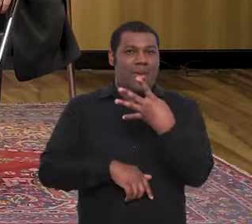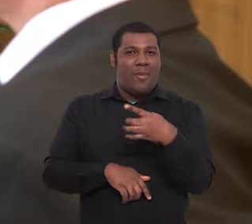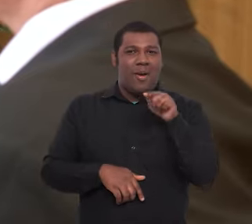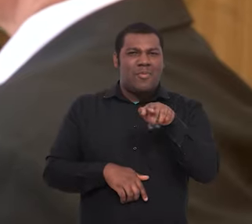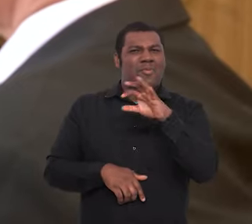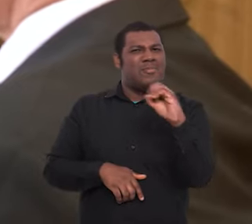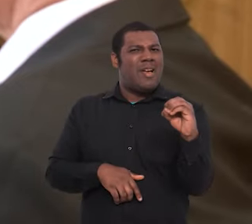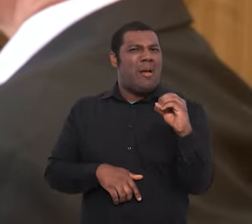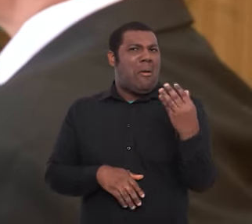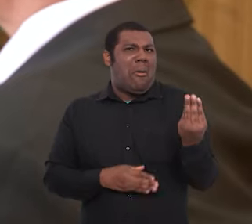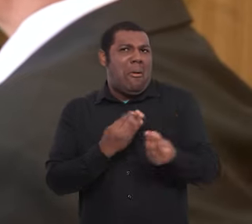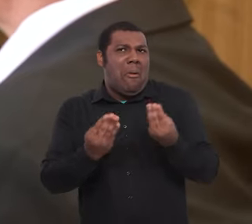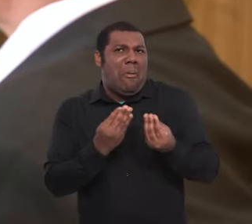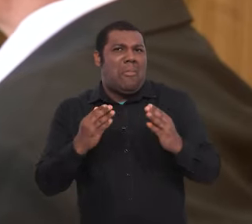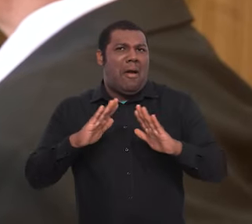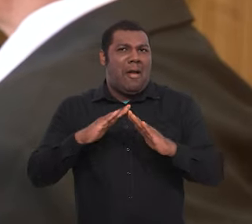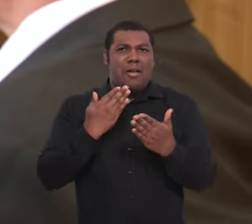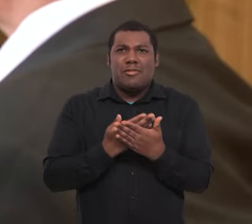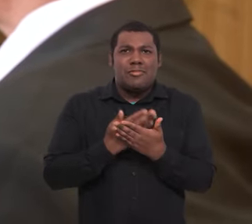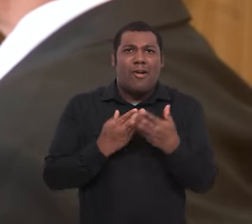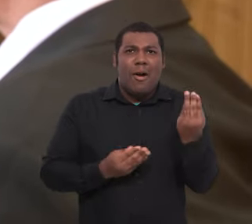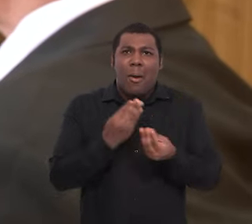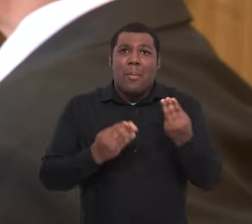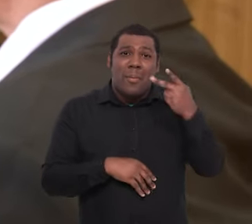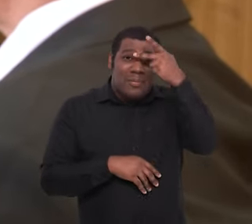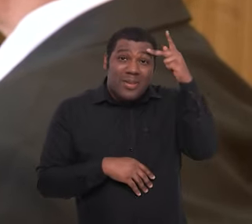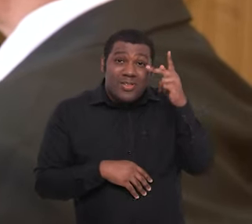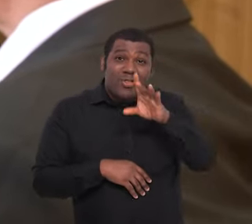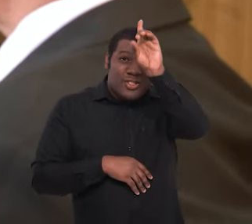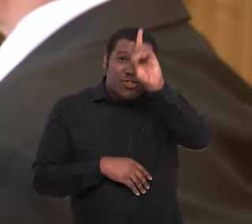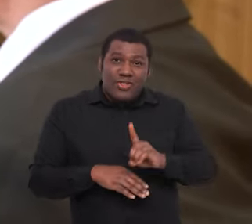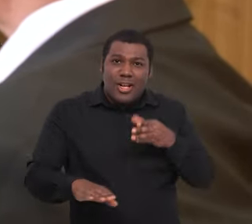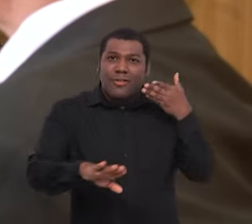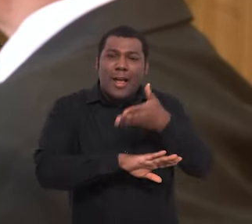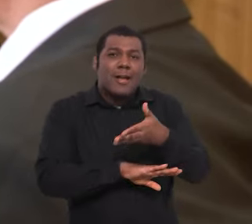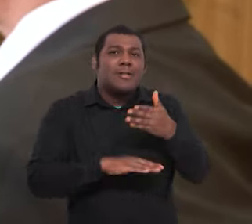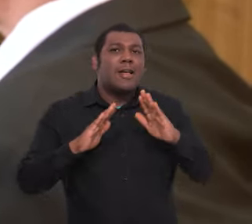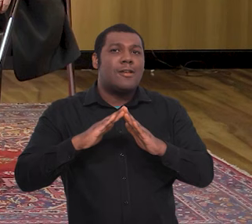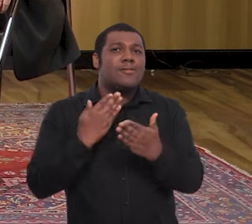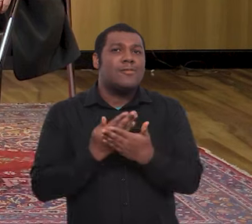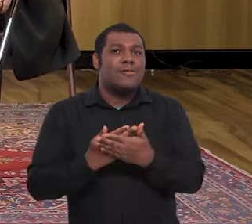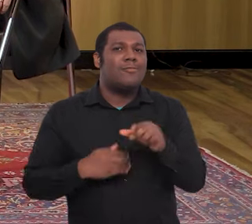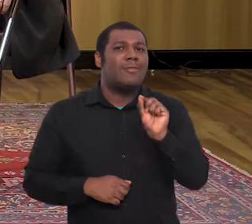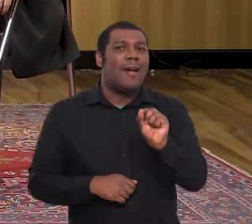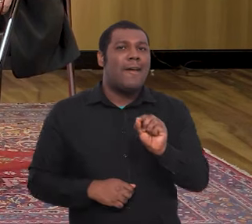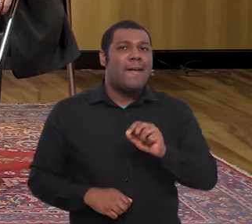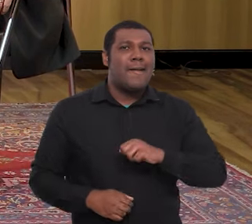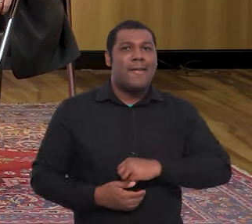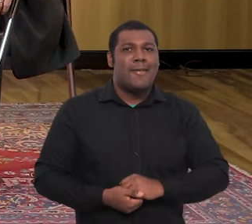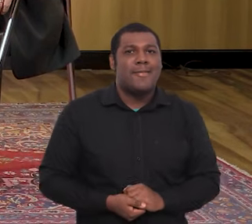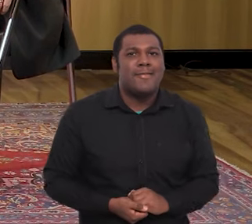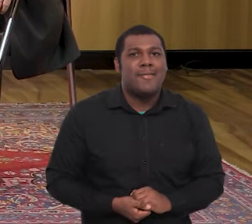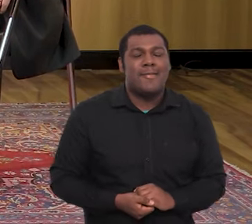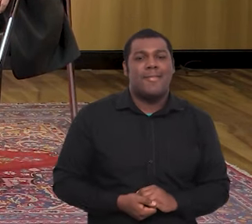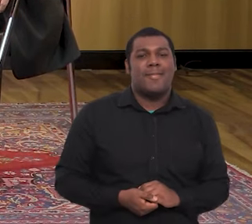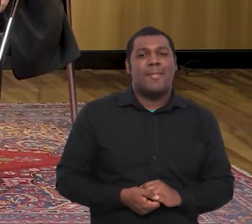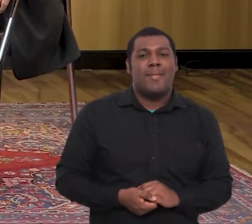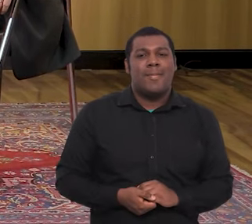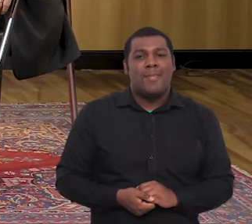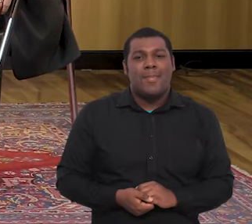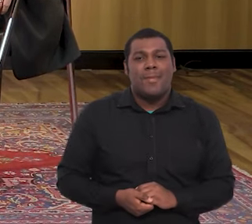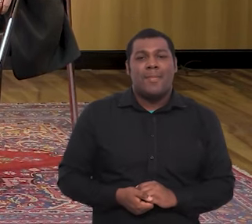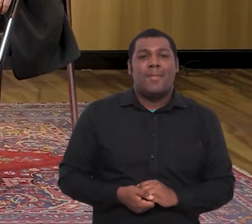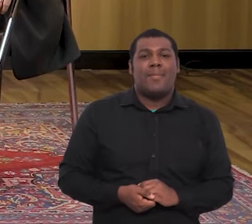4.0 conta pra gente como é que funciona essa escola e quem tem direito quem como é que você pode ter acesso Olha isso é um